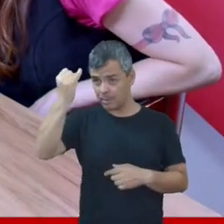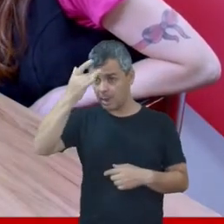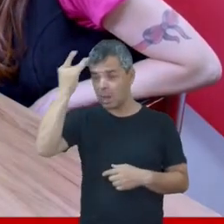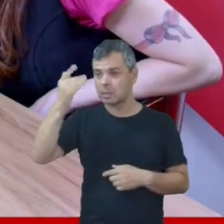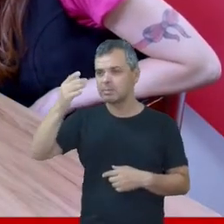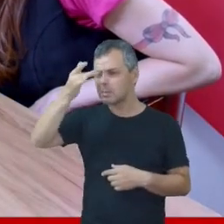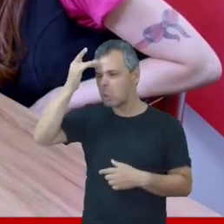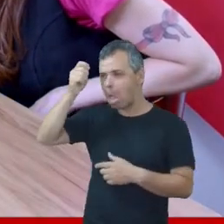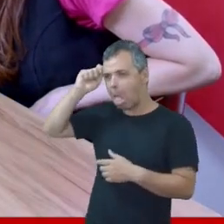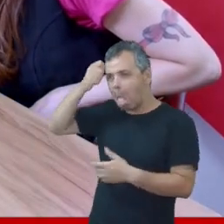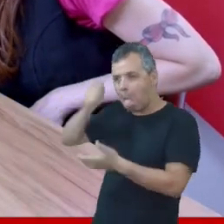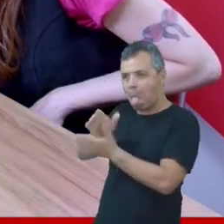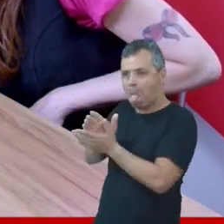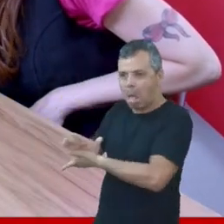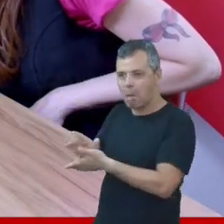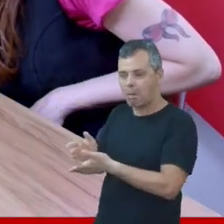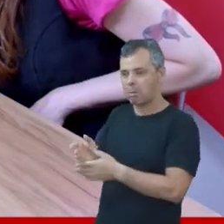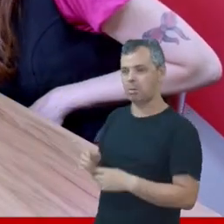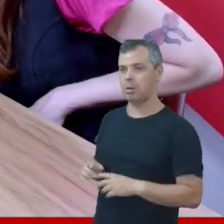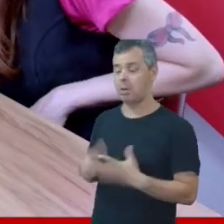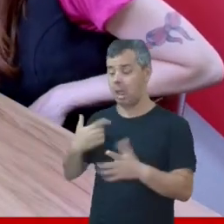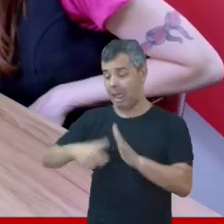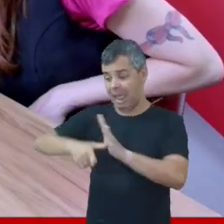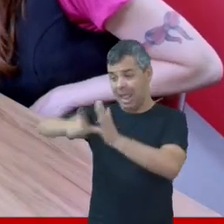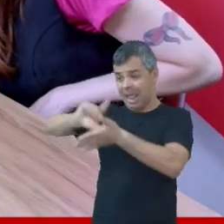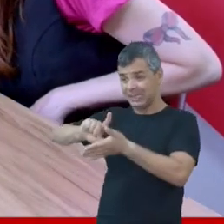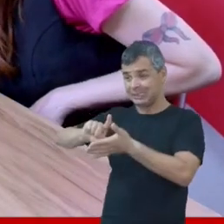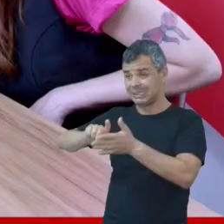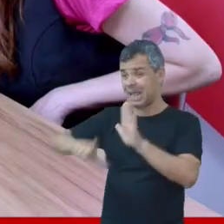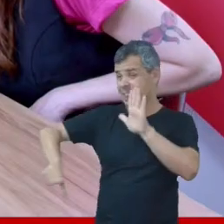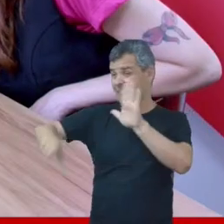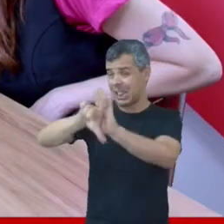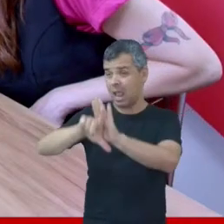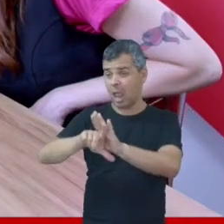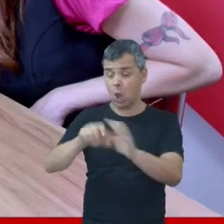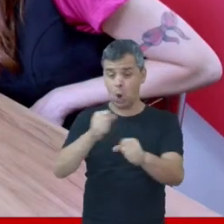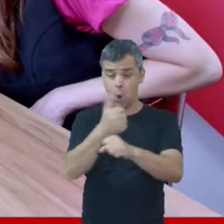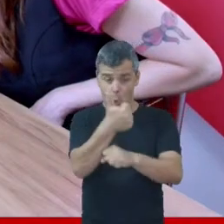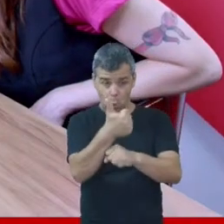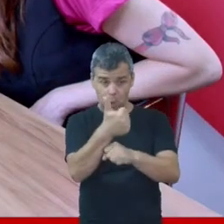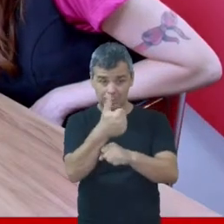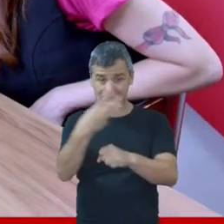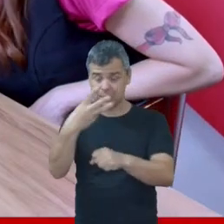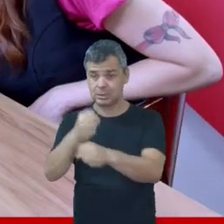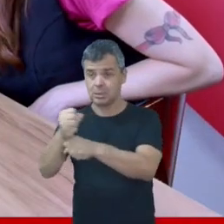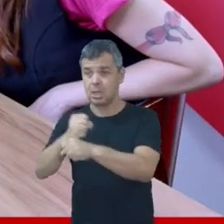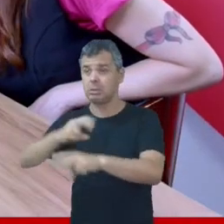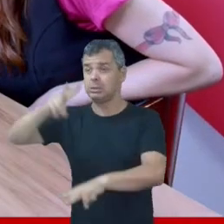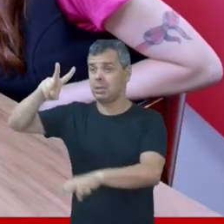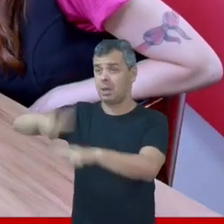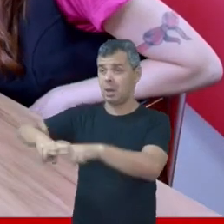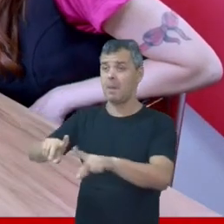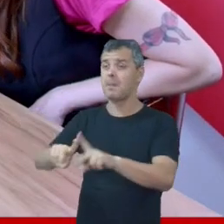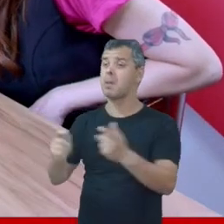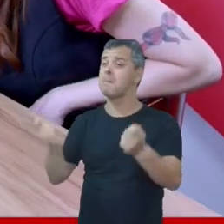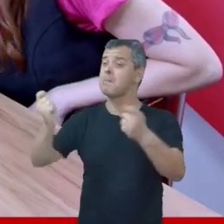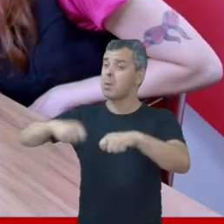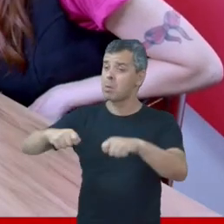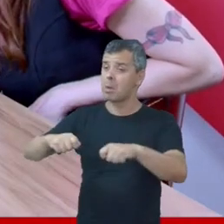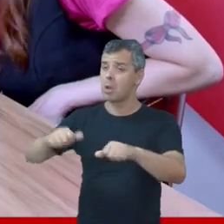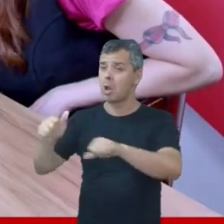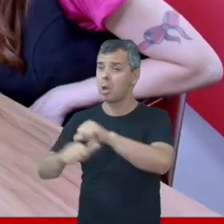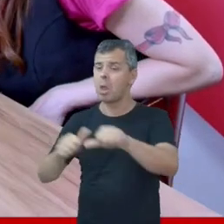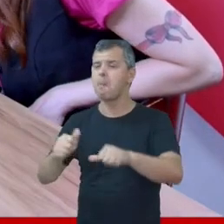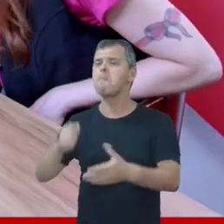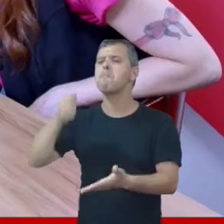racistas. Porque Fique antes dessa lei aí, era de 1 a 3 anos de prisão. Coisa Mas pouca. era possível reverter para